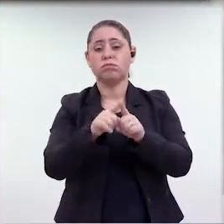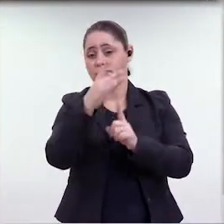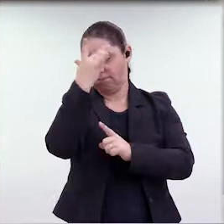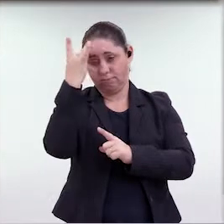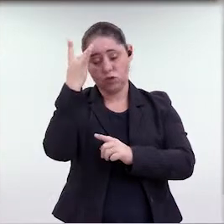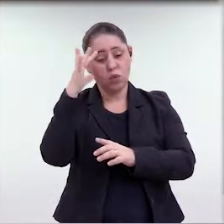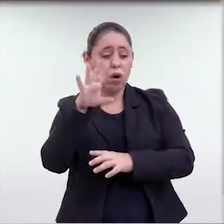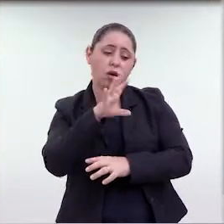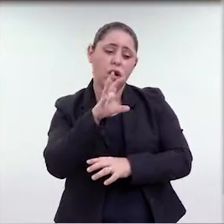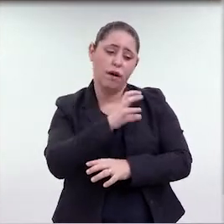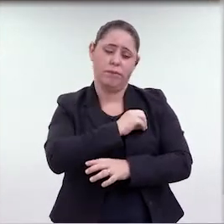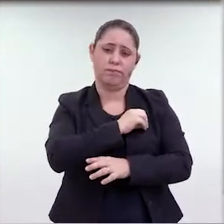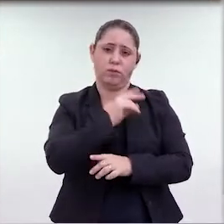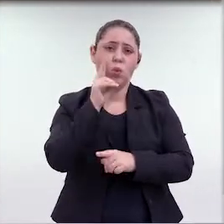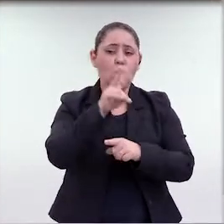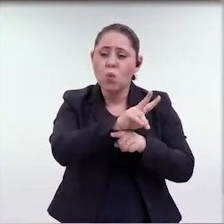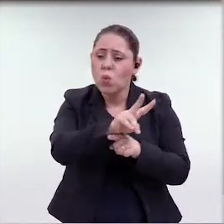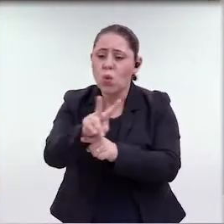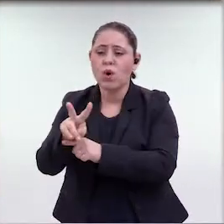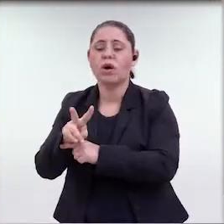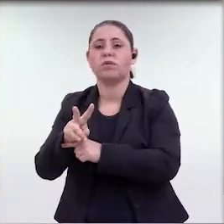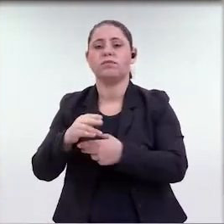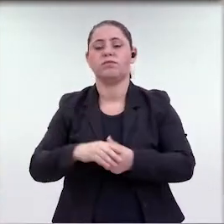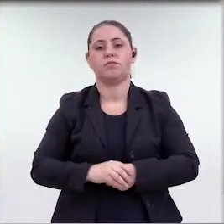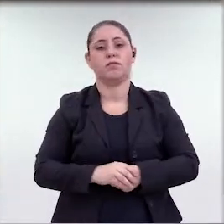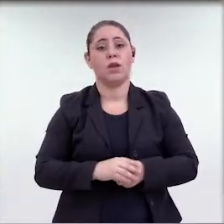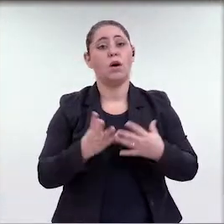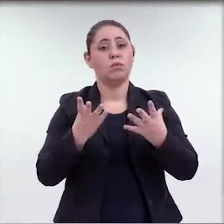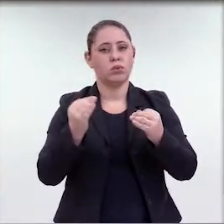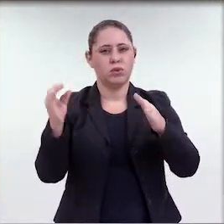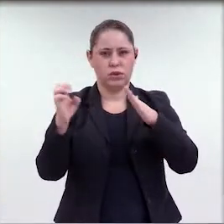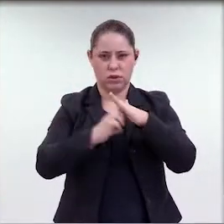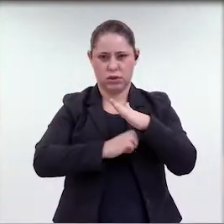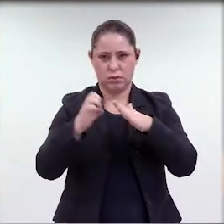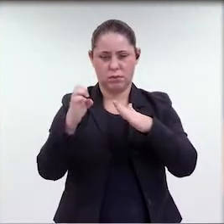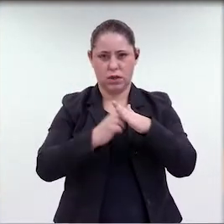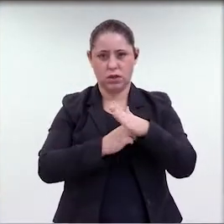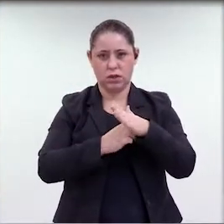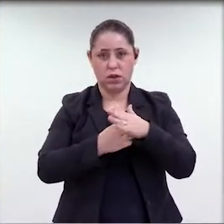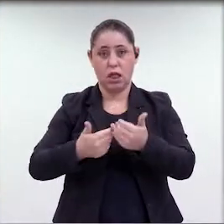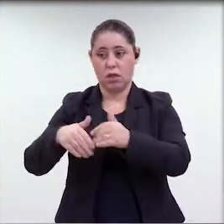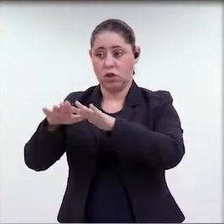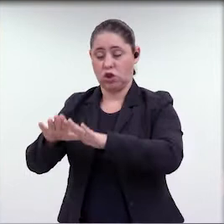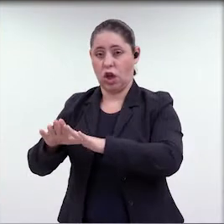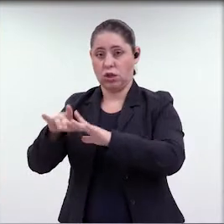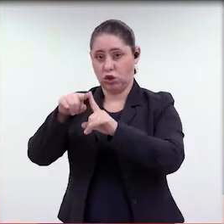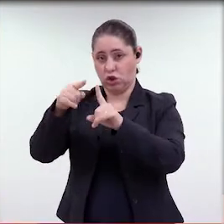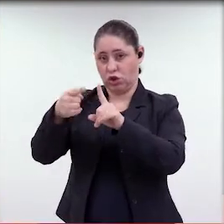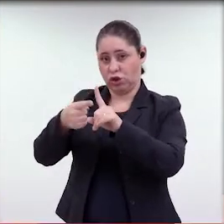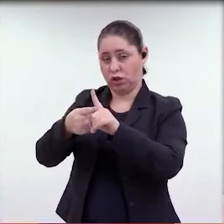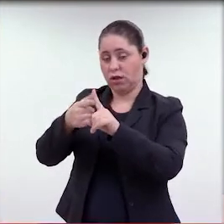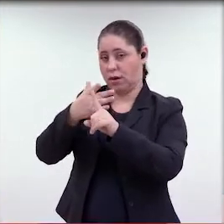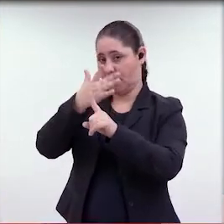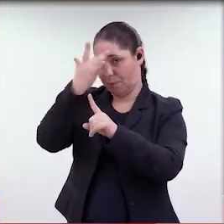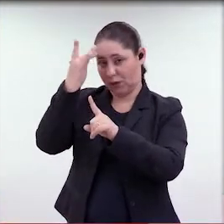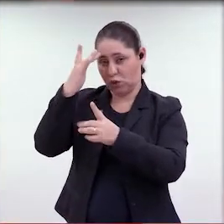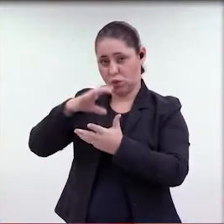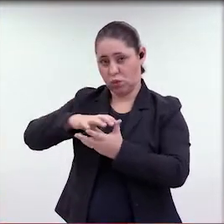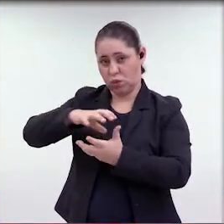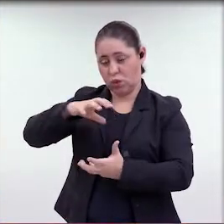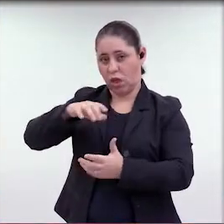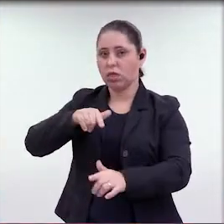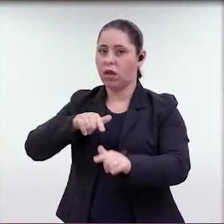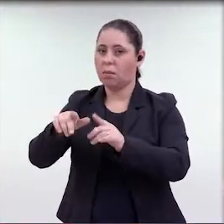as pessoas que você ama, né? Então, assim, muitas empresas deixaram aí as gestantes, os idosos, irem